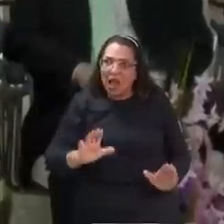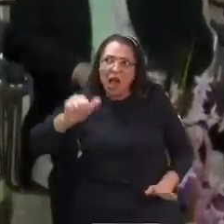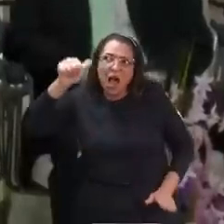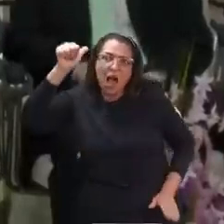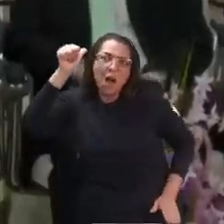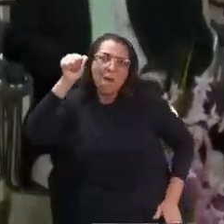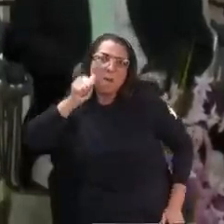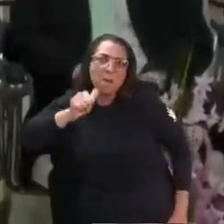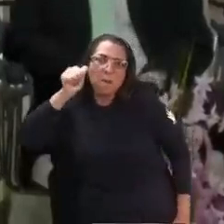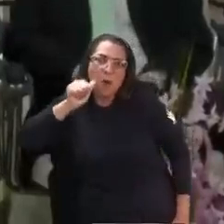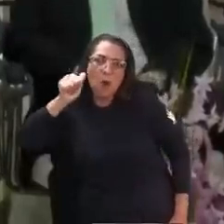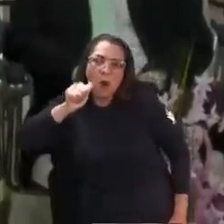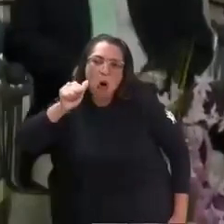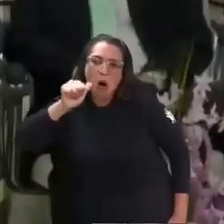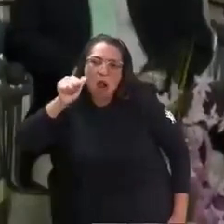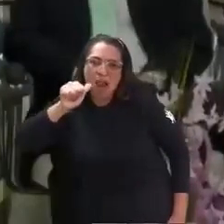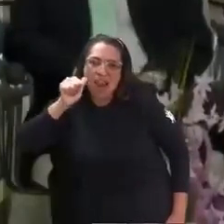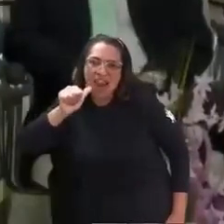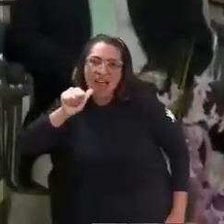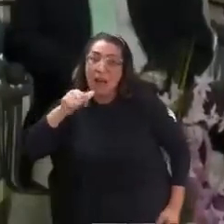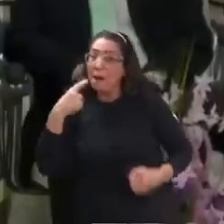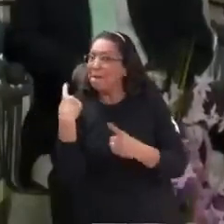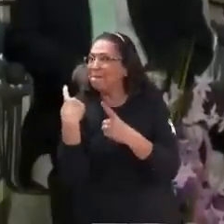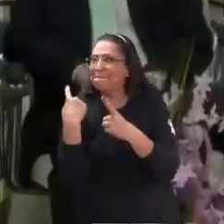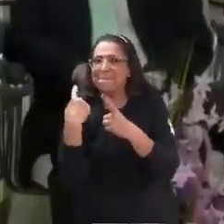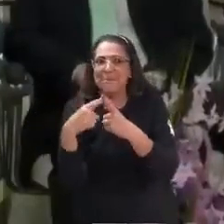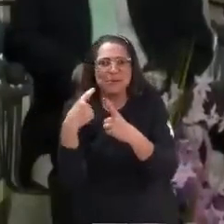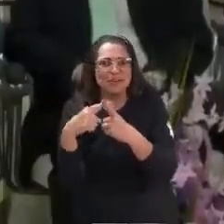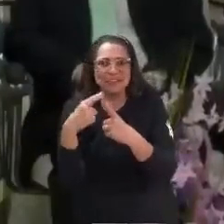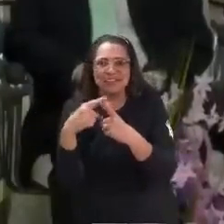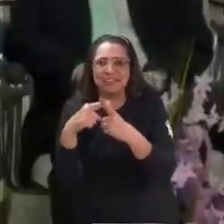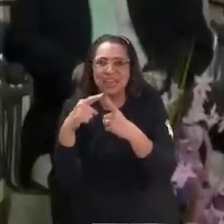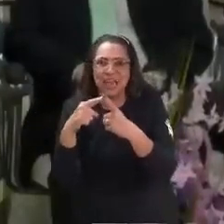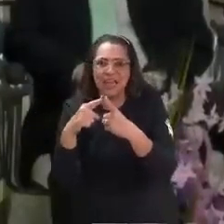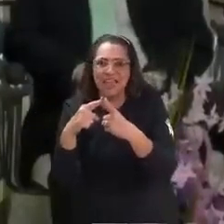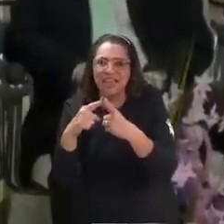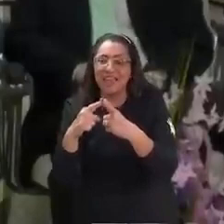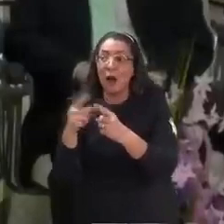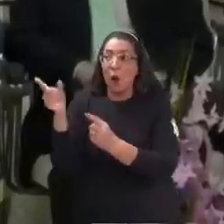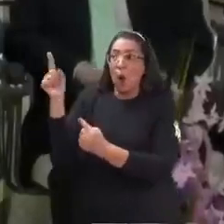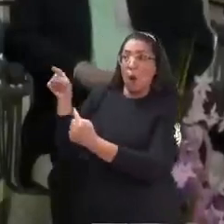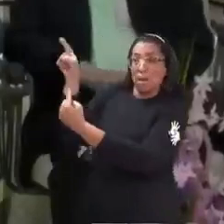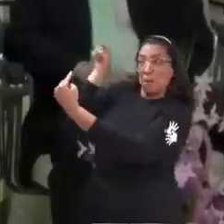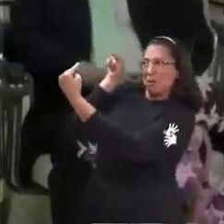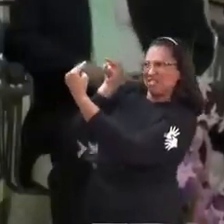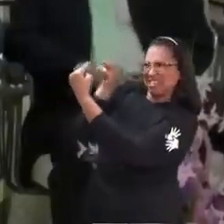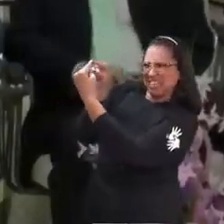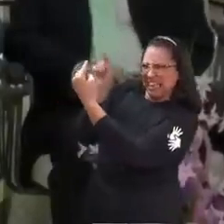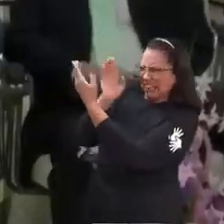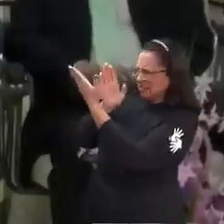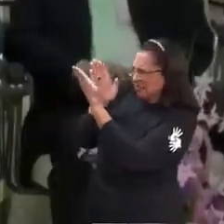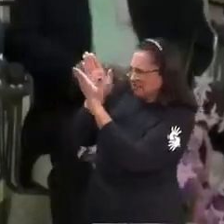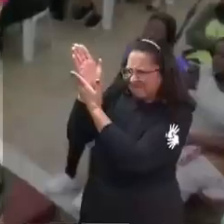o maior projeto avivalístico de todos os tempos.